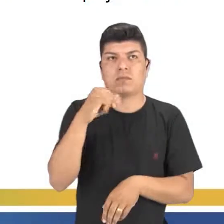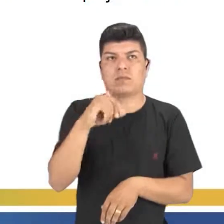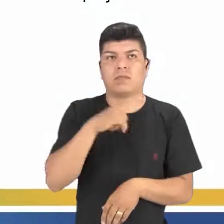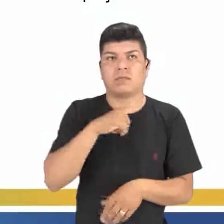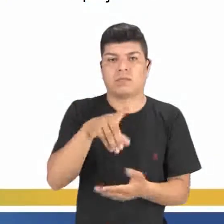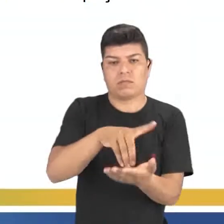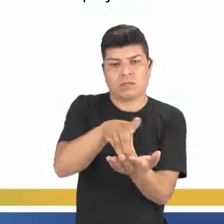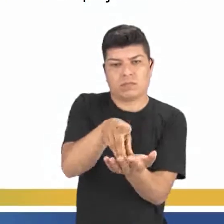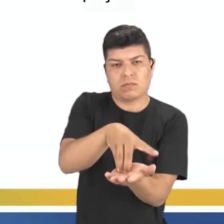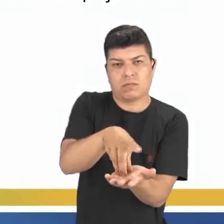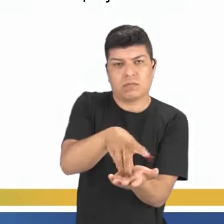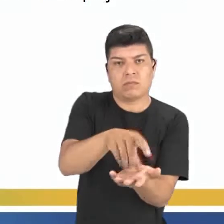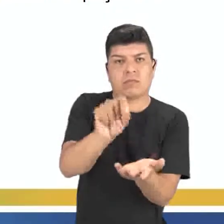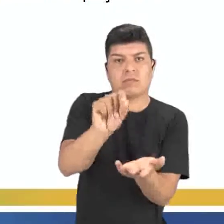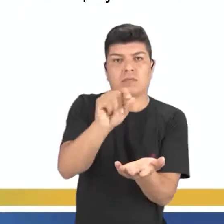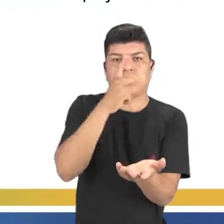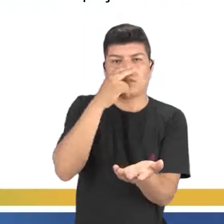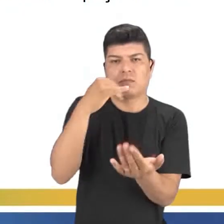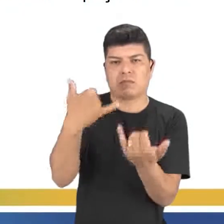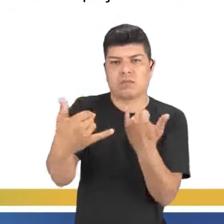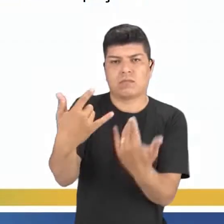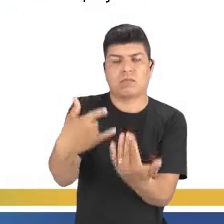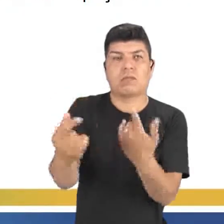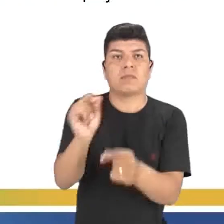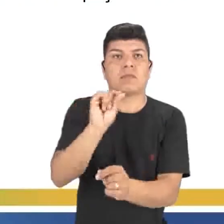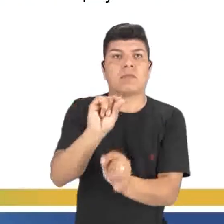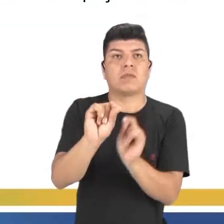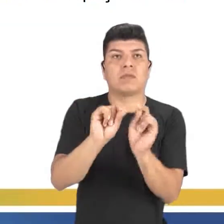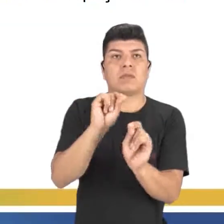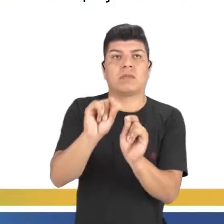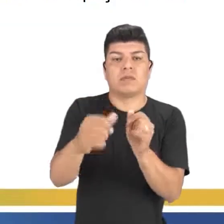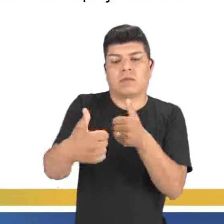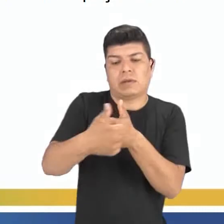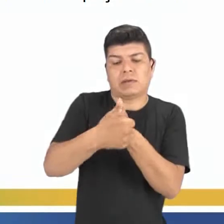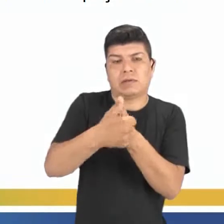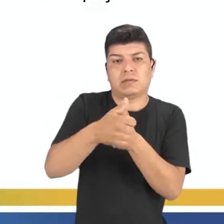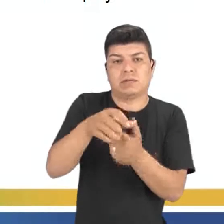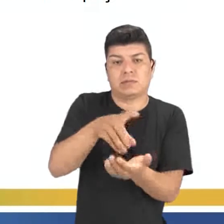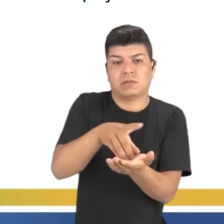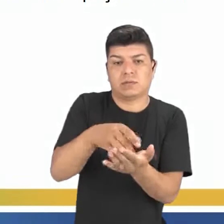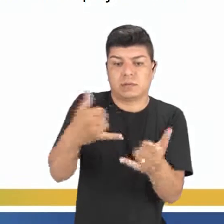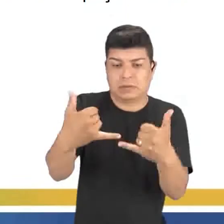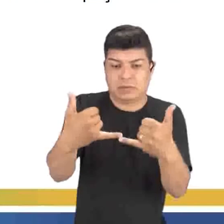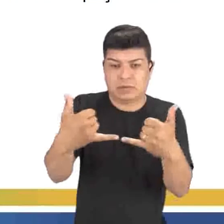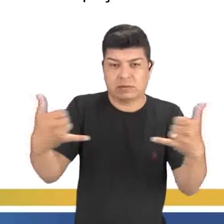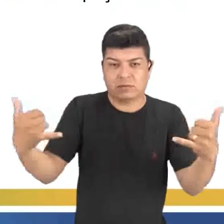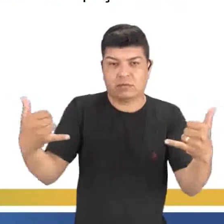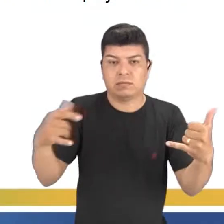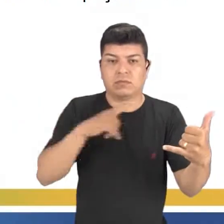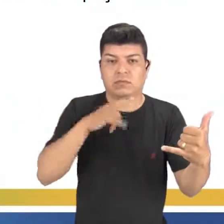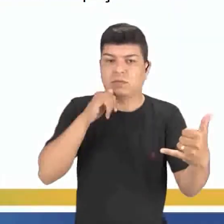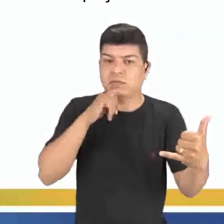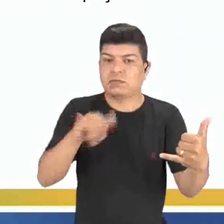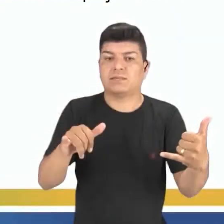está imantada, quer dizer que ela está magnetizada. E se você aproxima ela de um fio na qual passa a